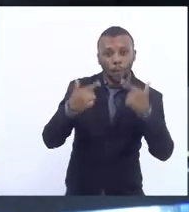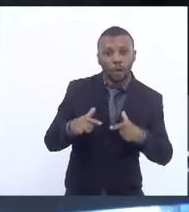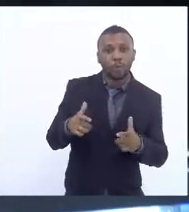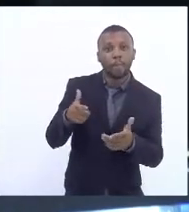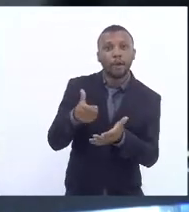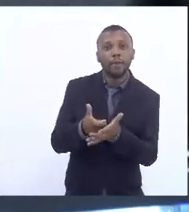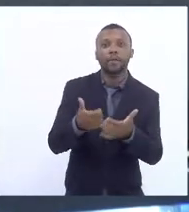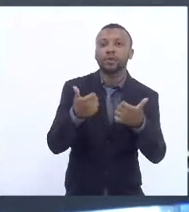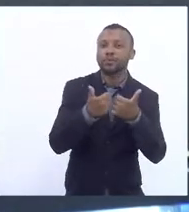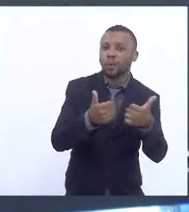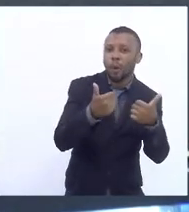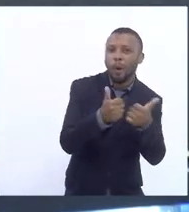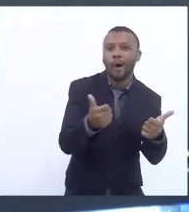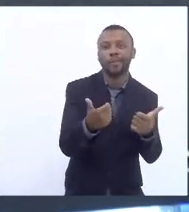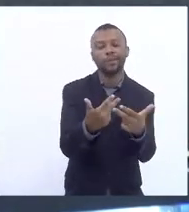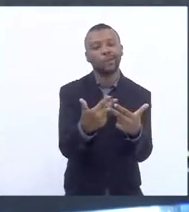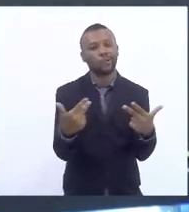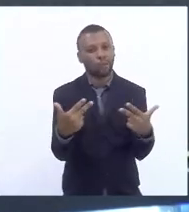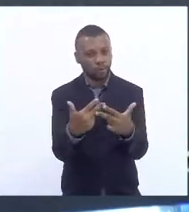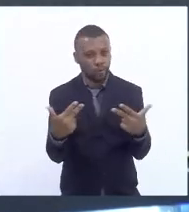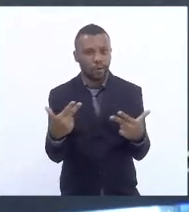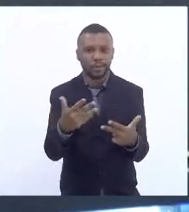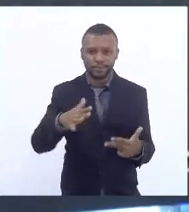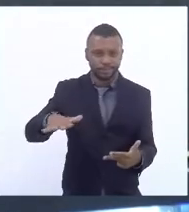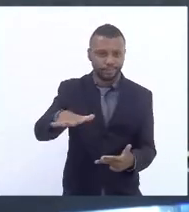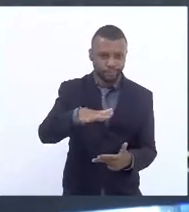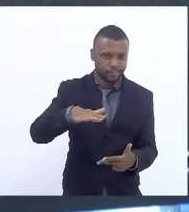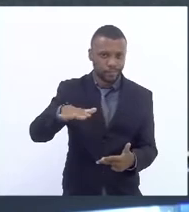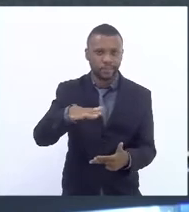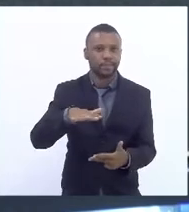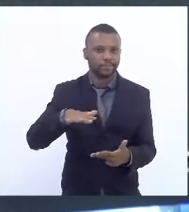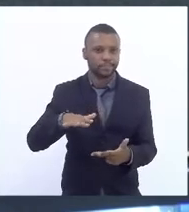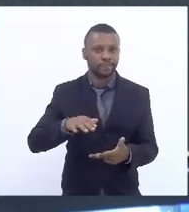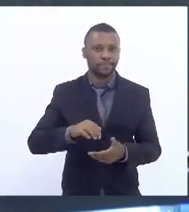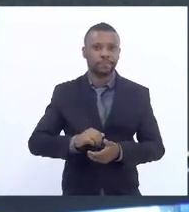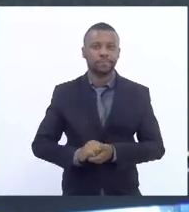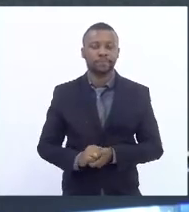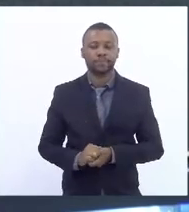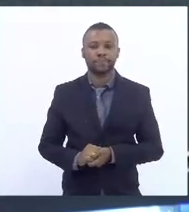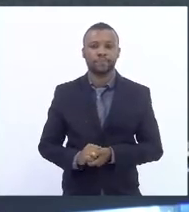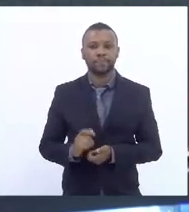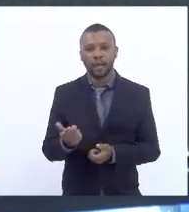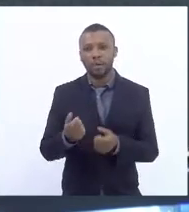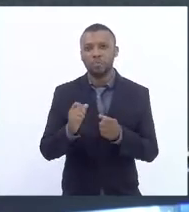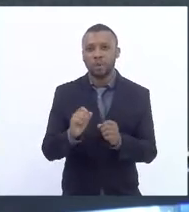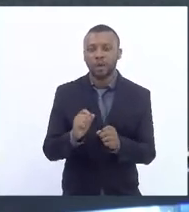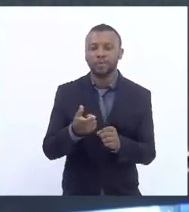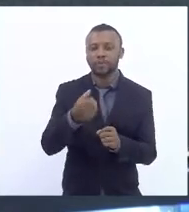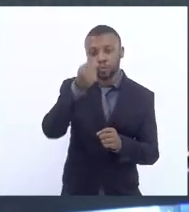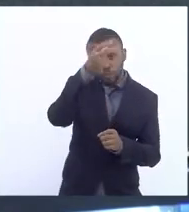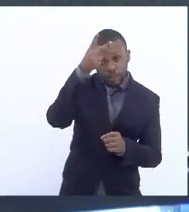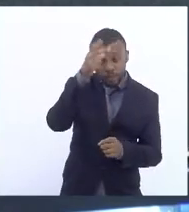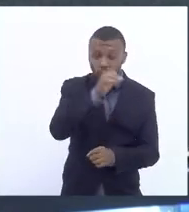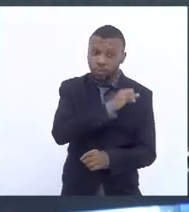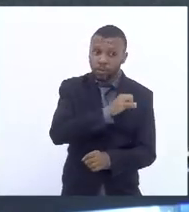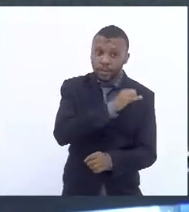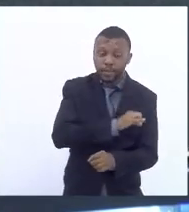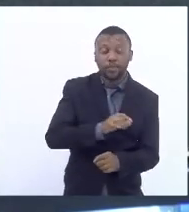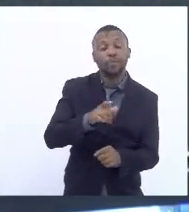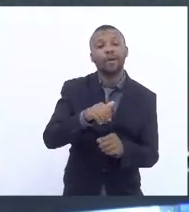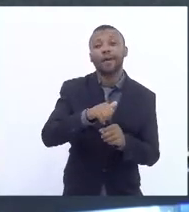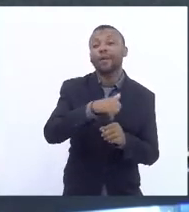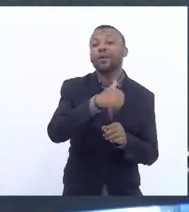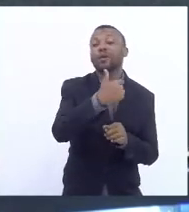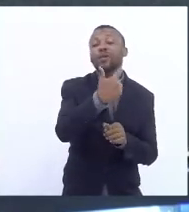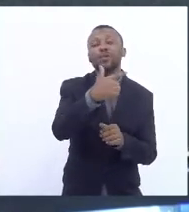tarifas nos serviços convencionais de transporte rodoviário intermunicipal de passageiros, lembrando aqui a